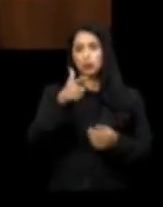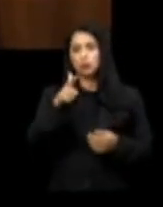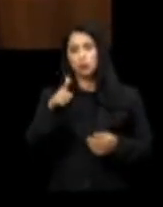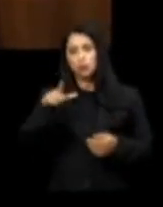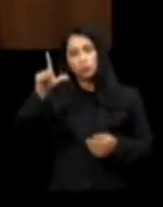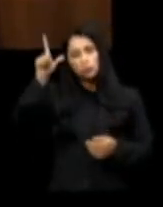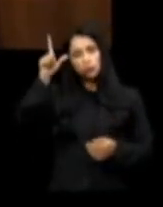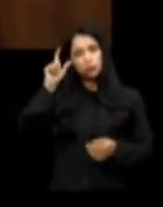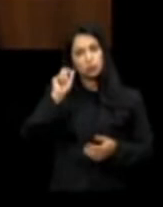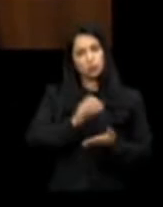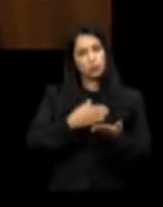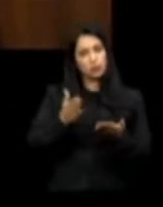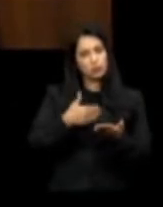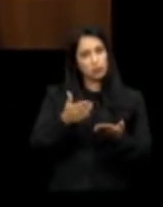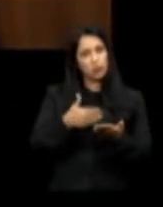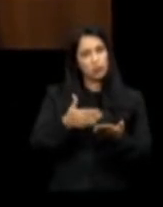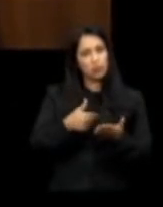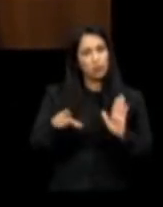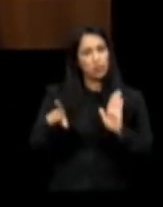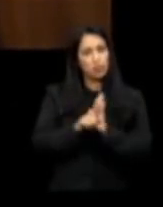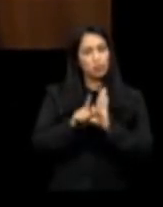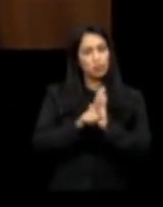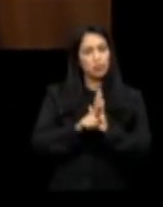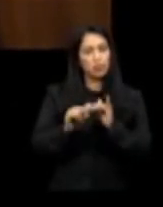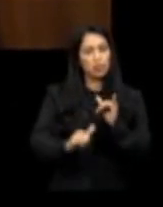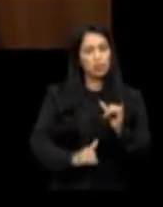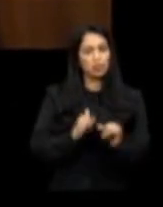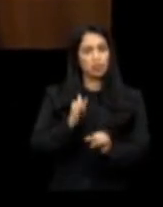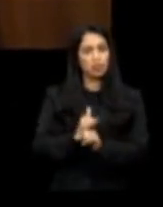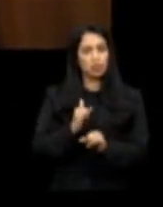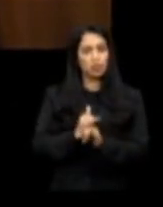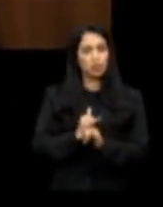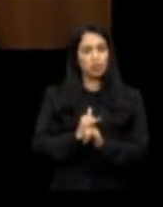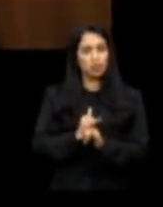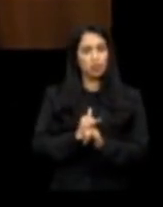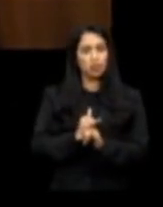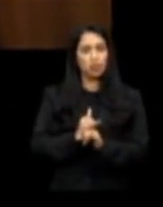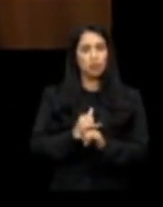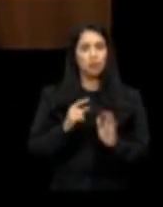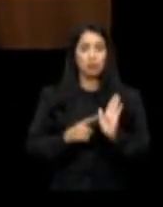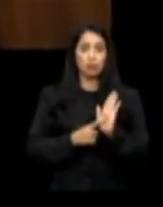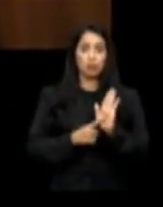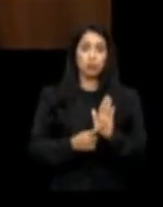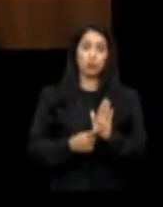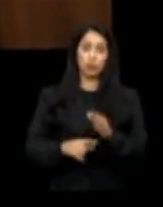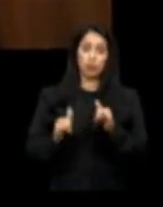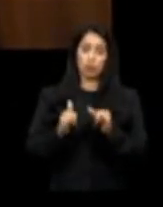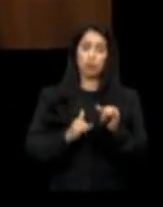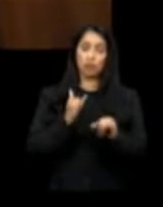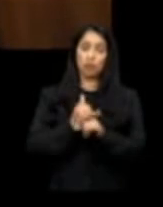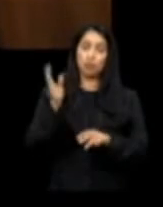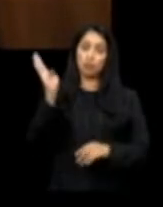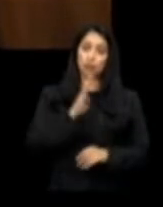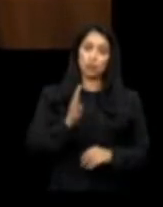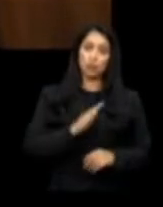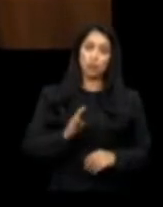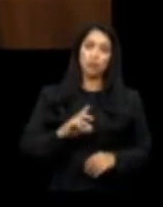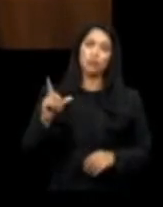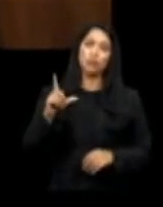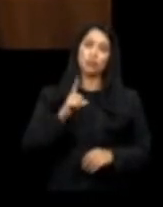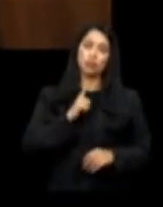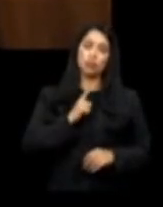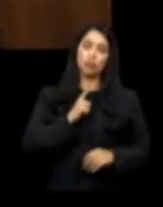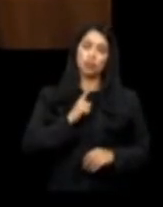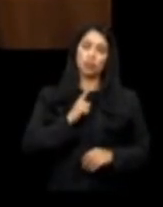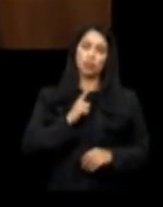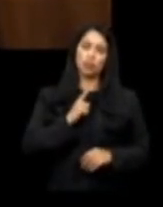chegam a afirmar que algumas leis formais sobre a internet, como o próprio Marco Civil da Internet brasileiro, embora se situem em